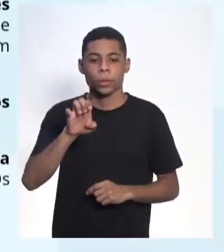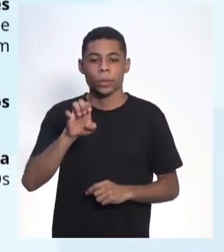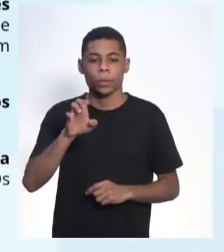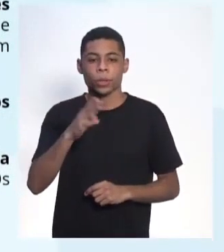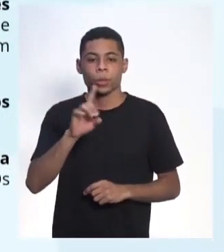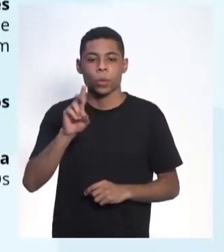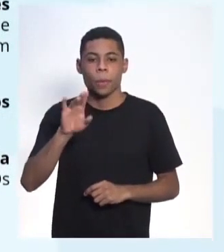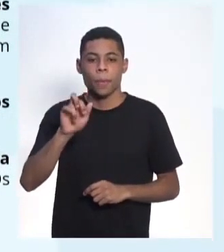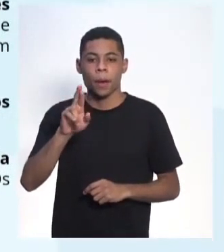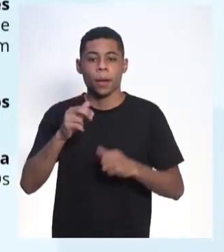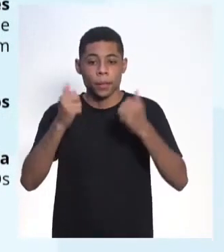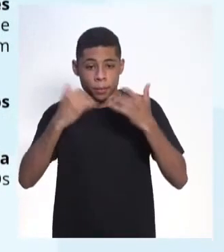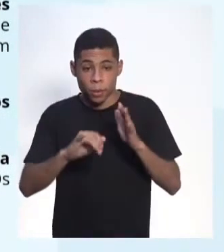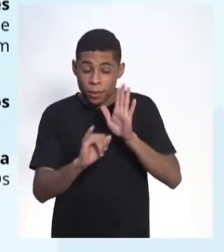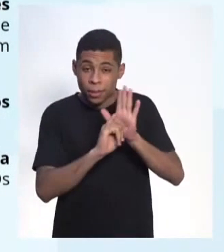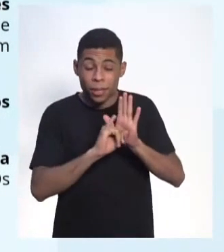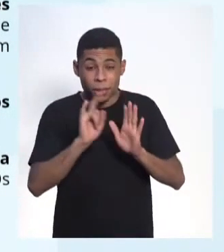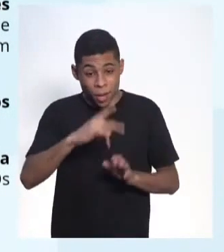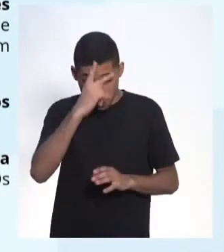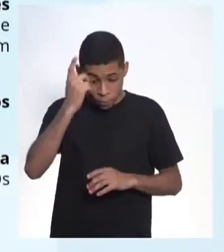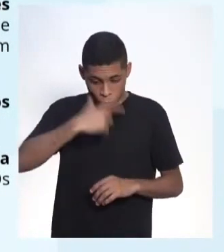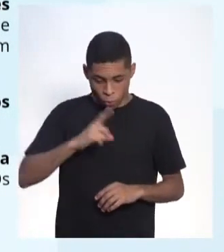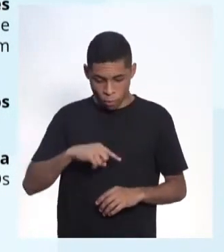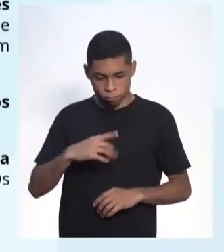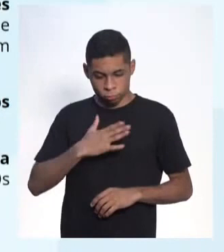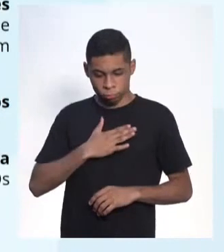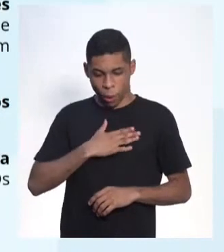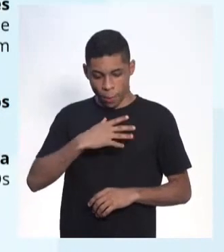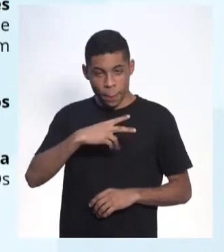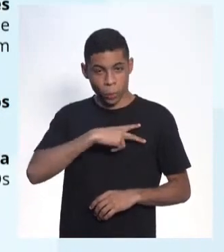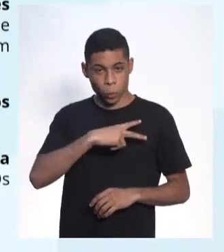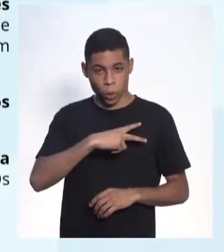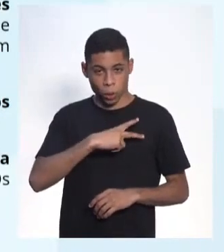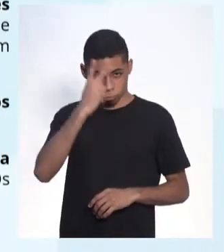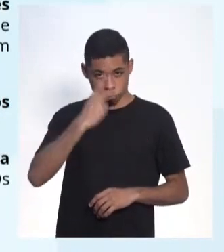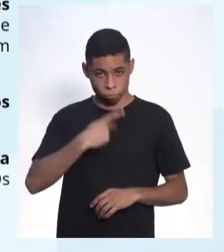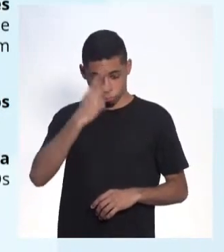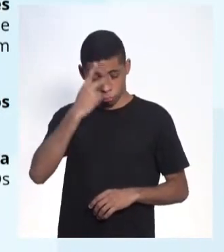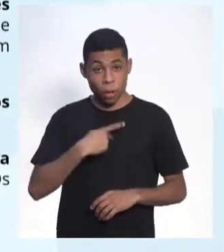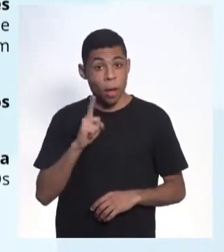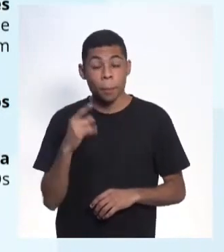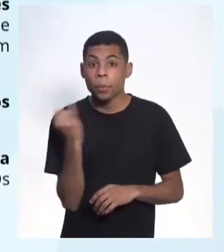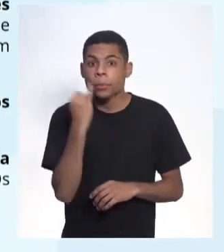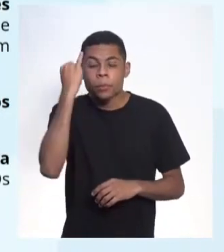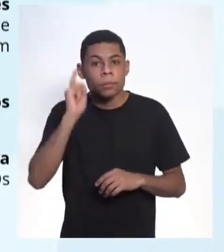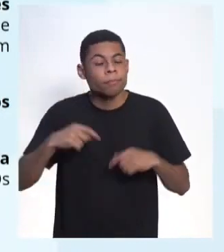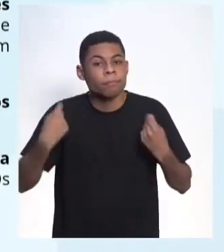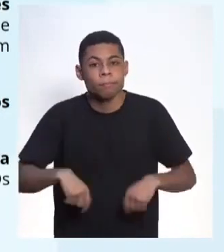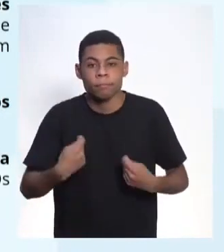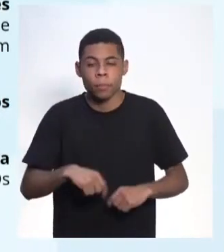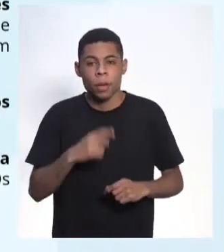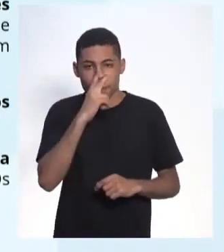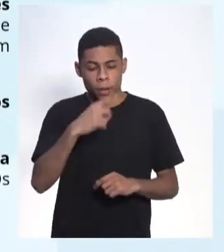aquilo que tem de mais particular, né? Essa particularidade, ela é fundamental, é produto da nossa singularidade,